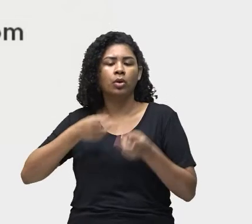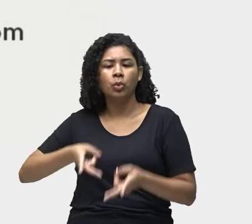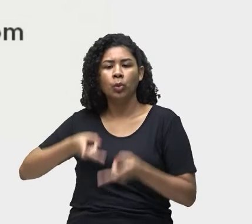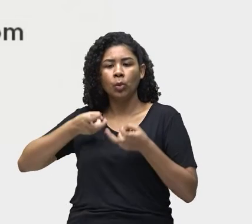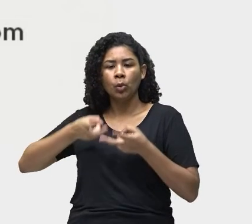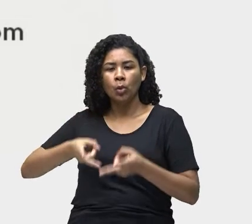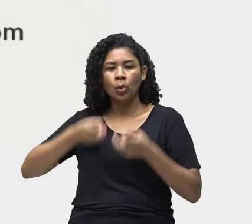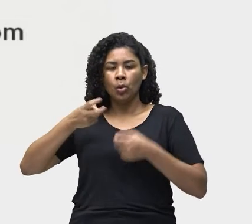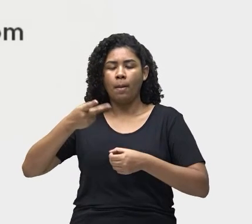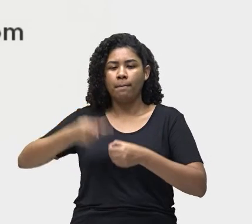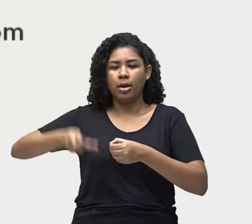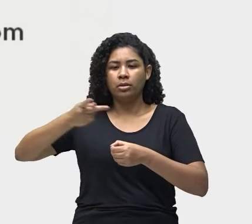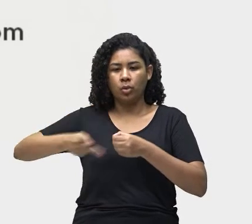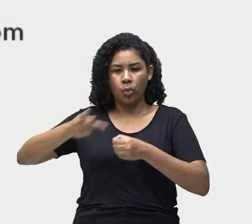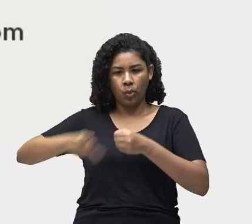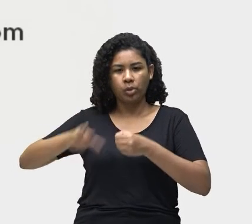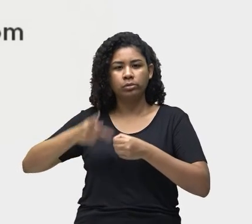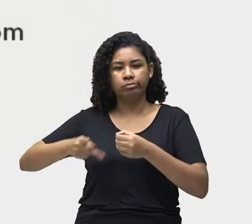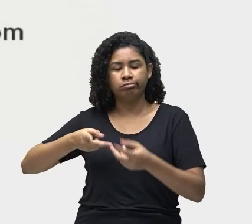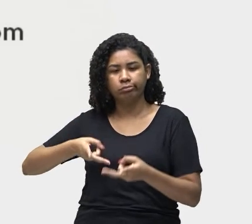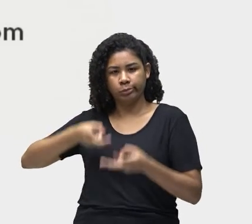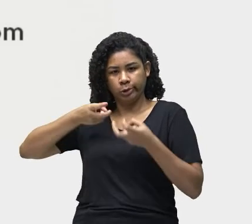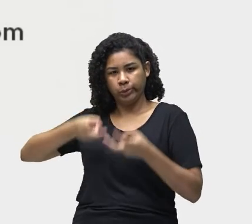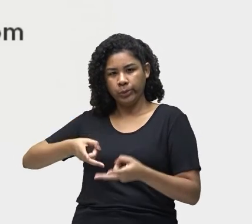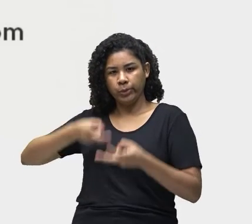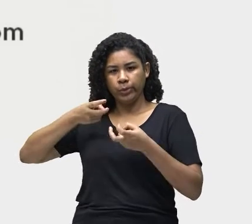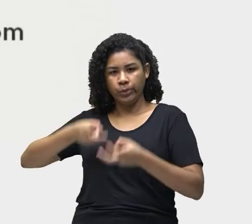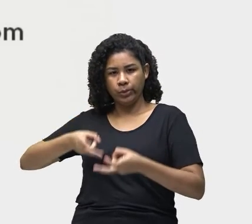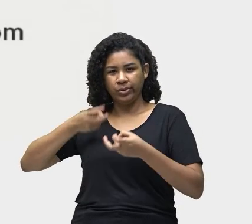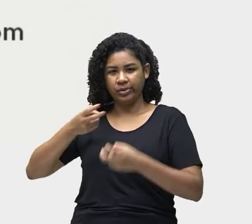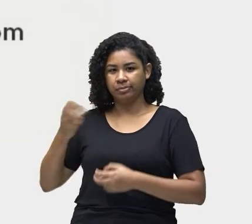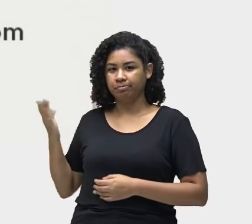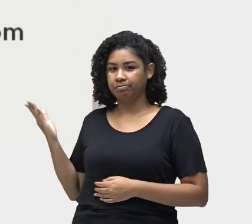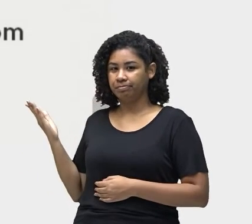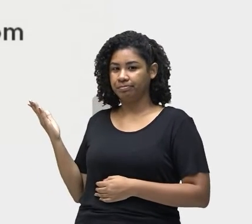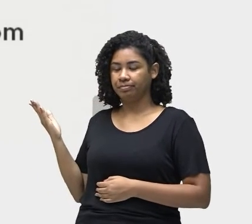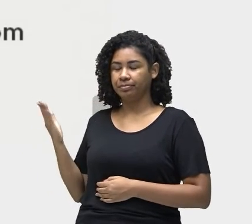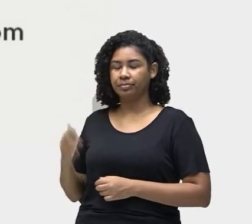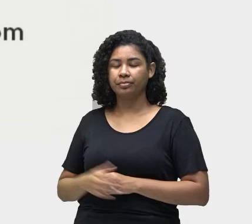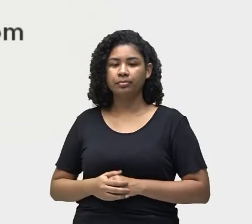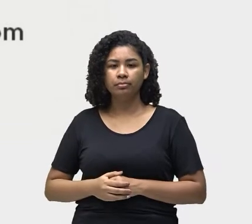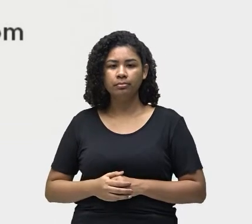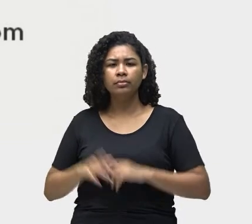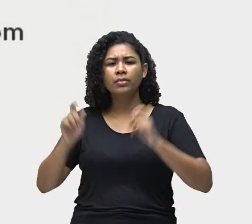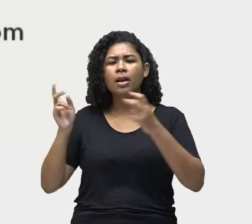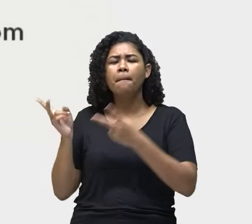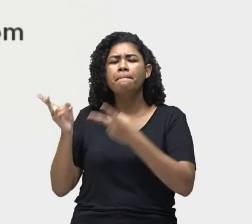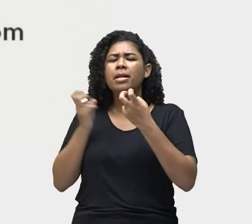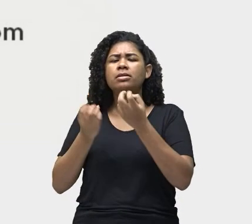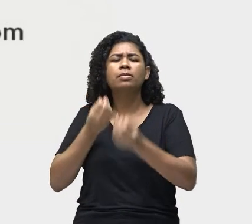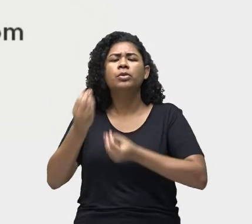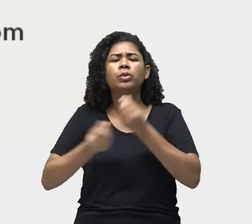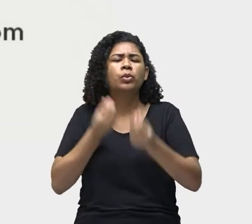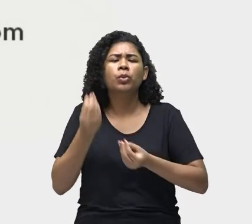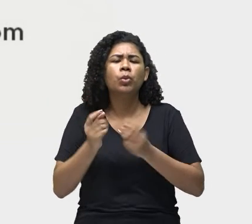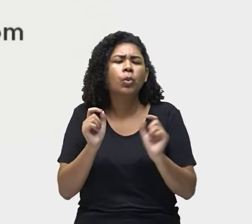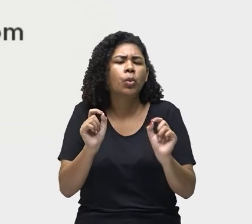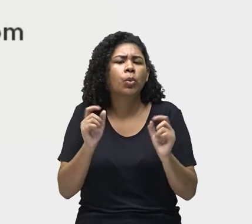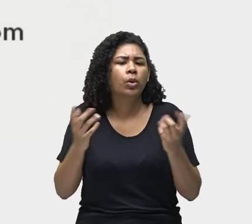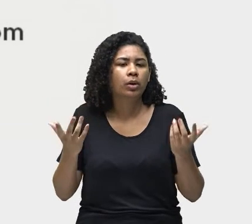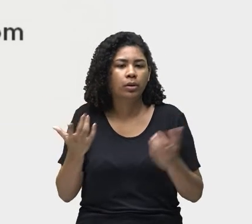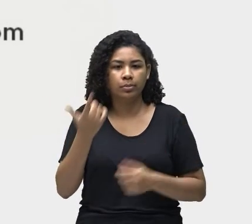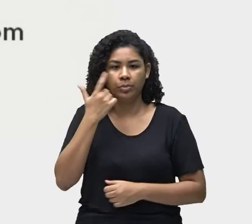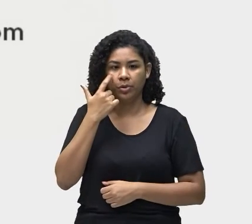o petróleo, né? Então eu tenho aqui o petróleo e o gás natural. O que eu consigo observar nessa imagem? Eu tenho aqui